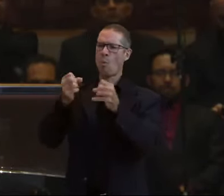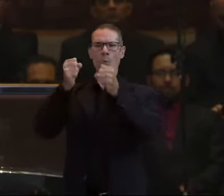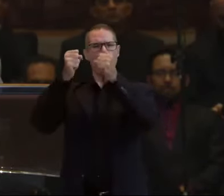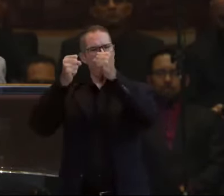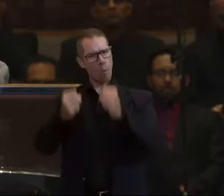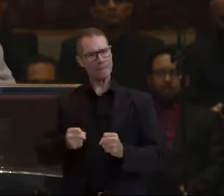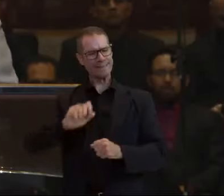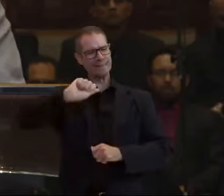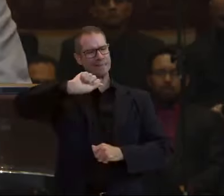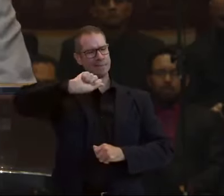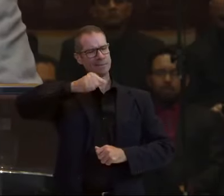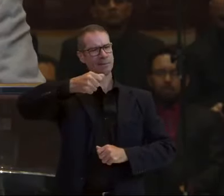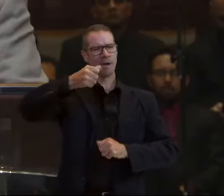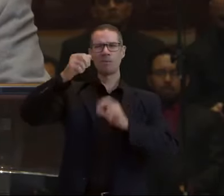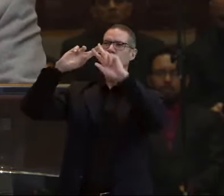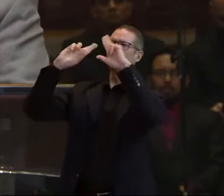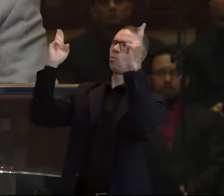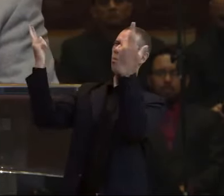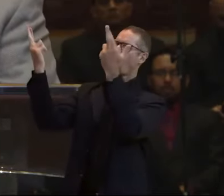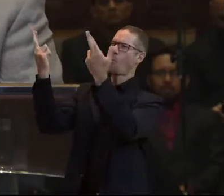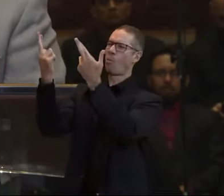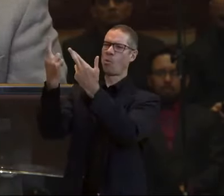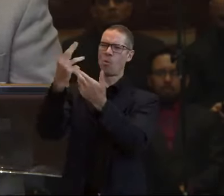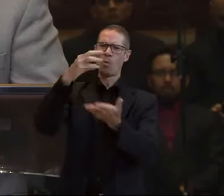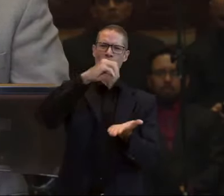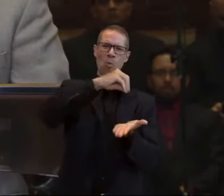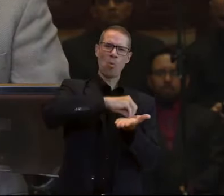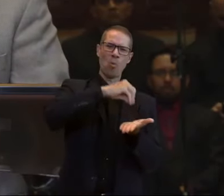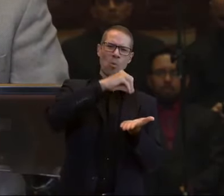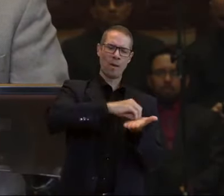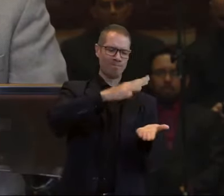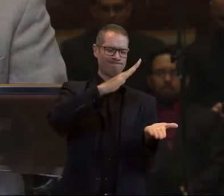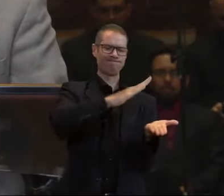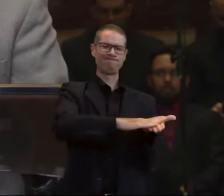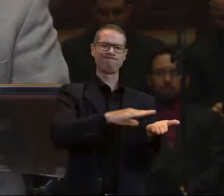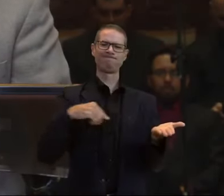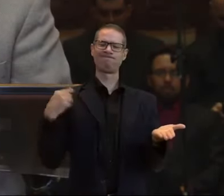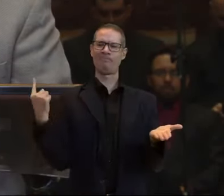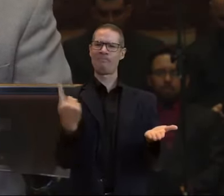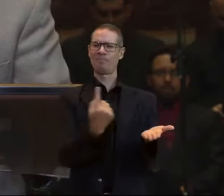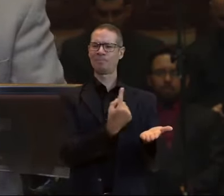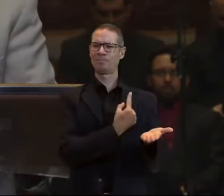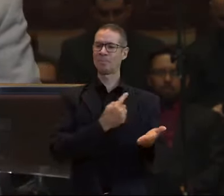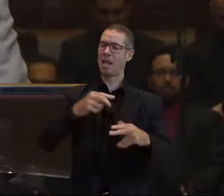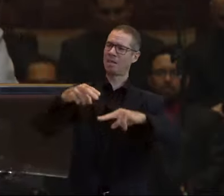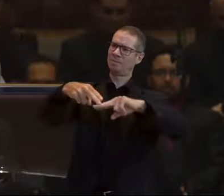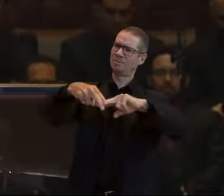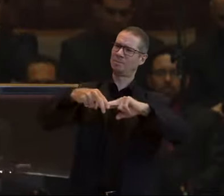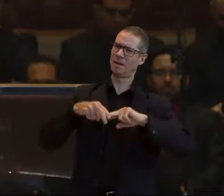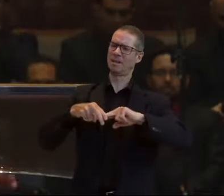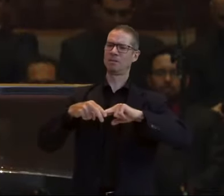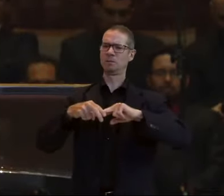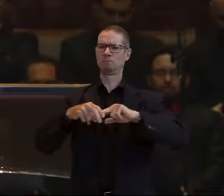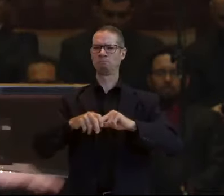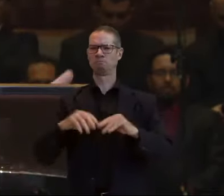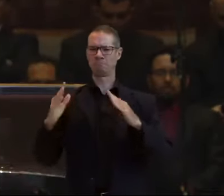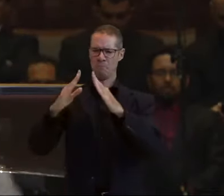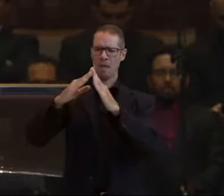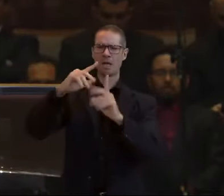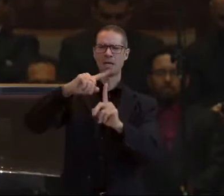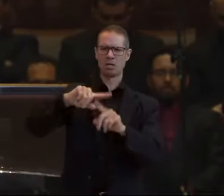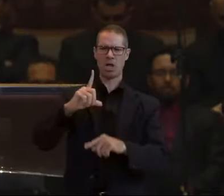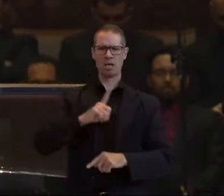potencialidades das chaves do reino que foram colocadas em nossas mãos. Por isso, Igreja